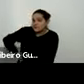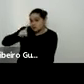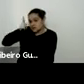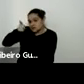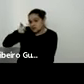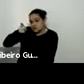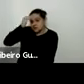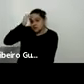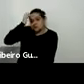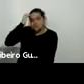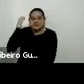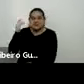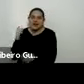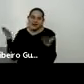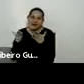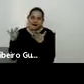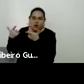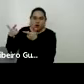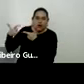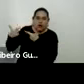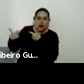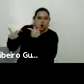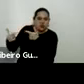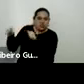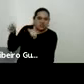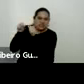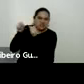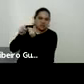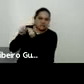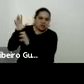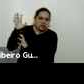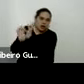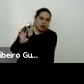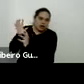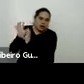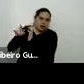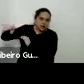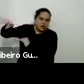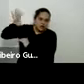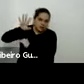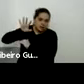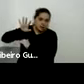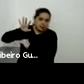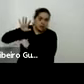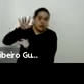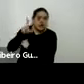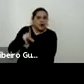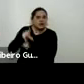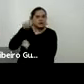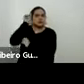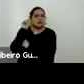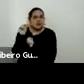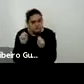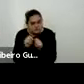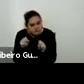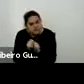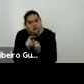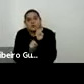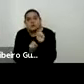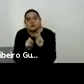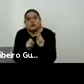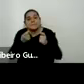está travando lá com o setor rentista do governo, Sim. a se decidir por fazer aquilo que deve ser